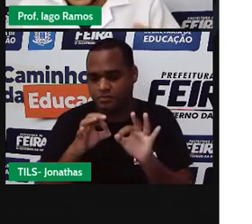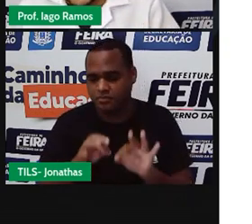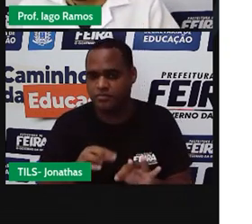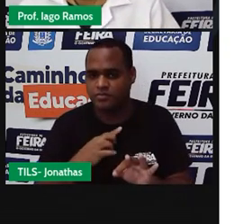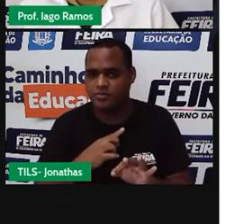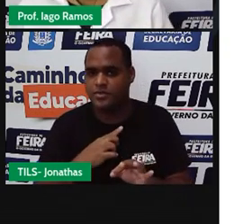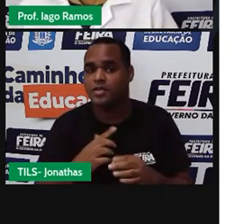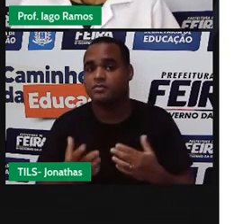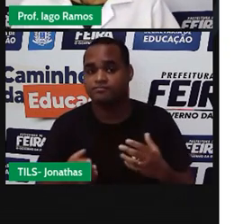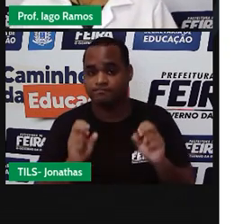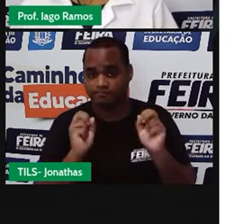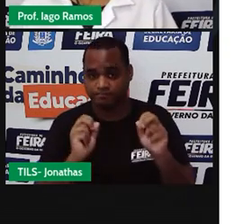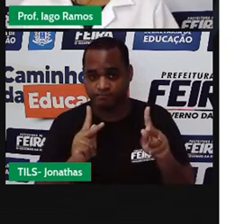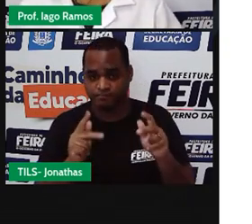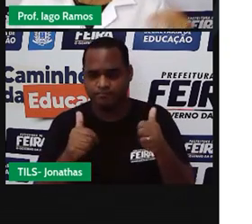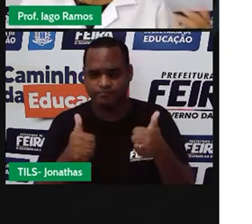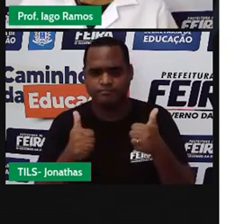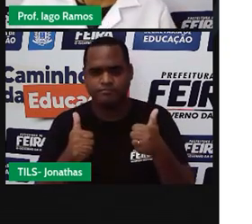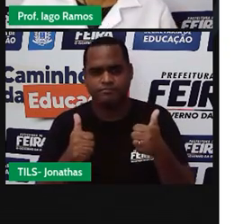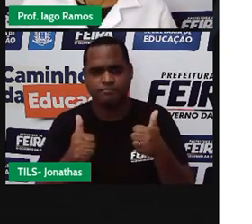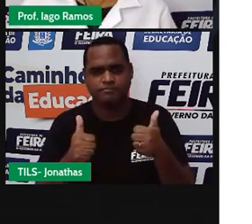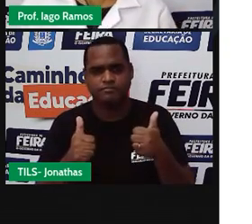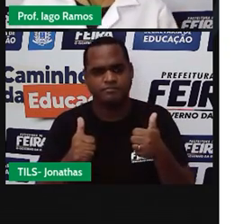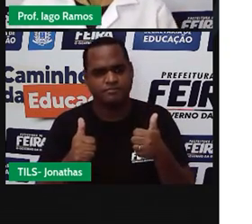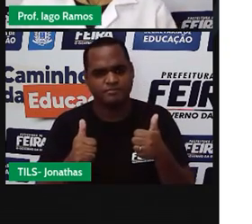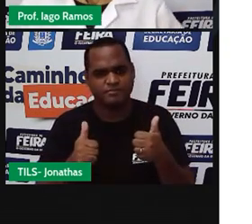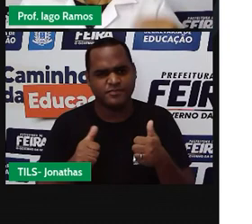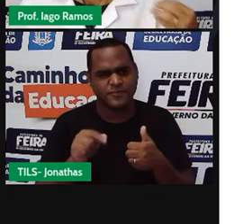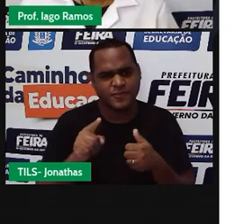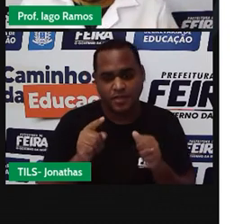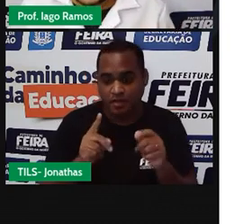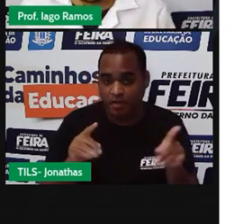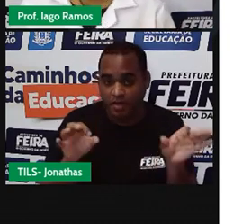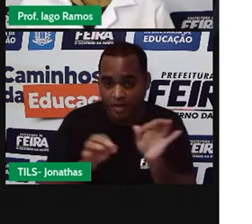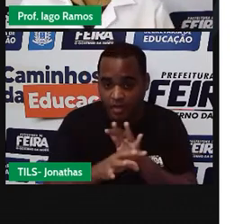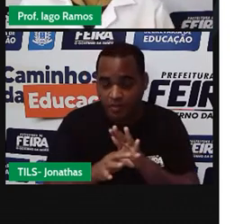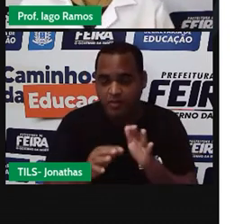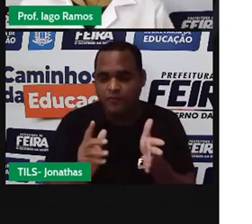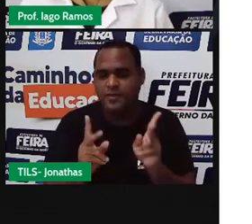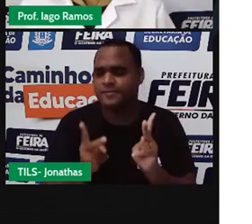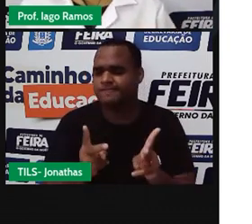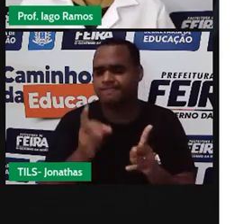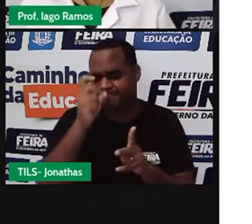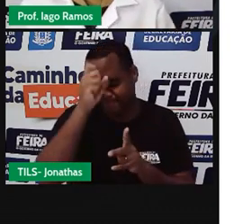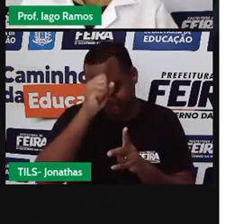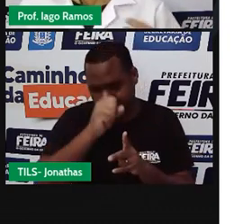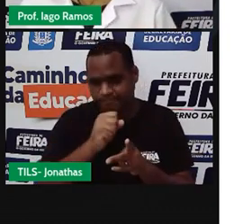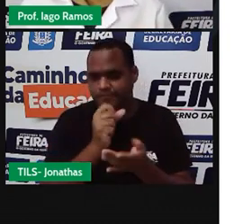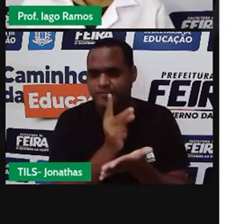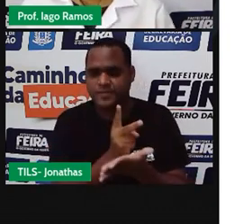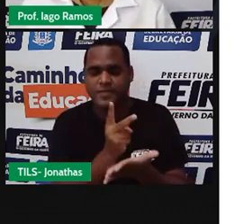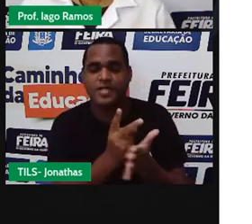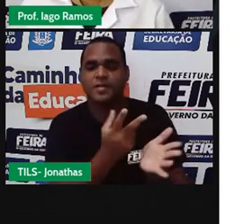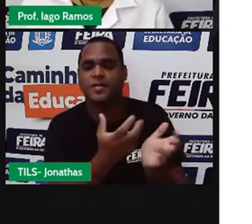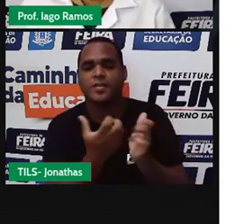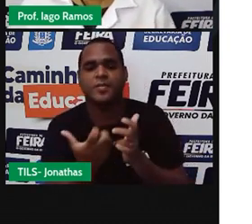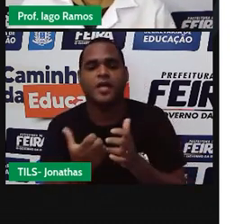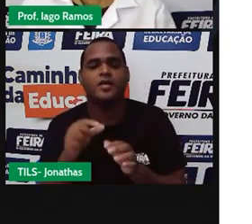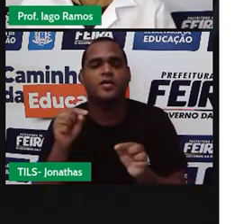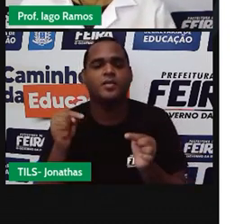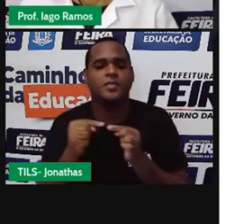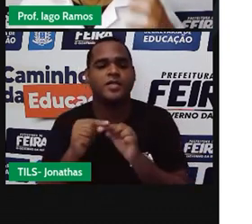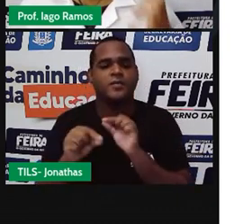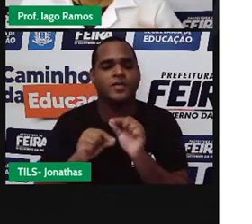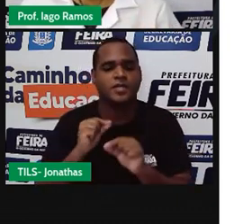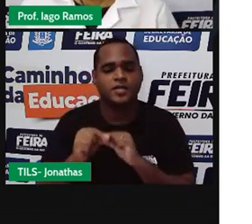verdade certo mas acabando a aula continue buscando perceber situações do mundo